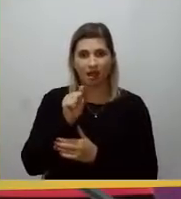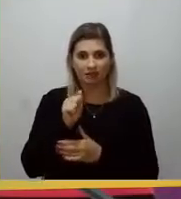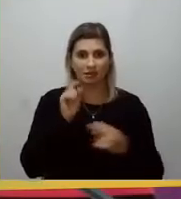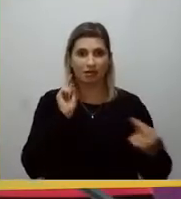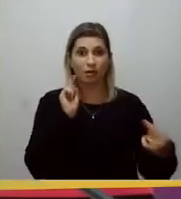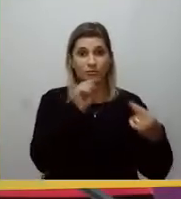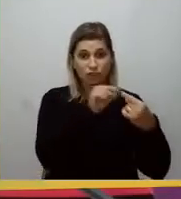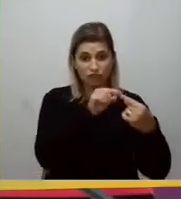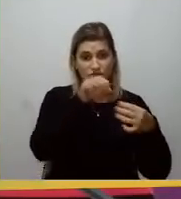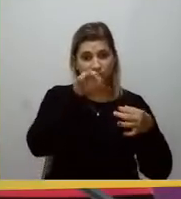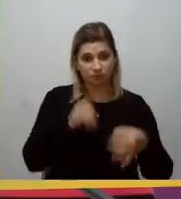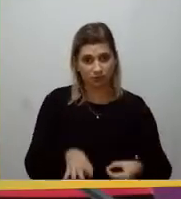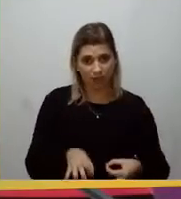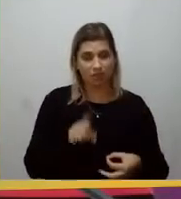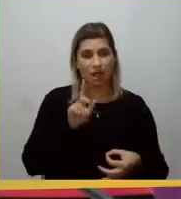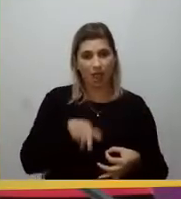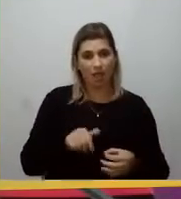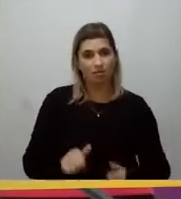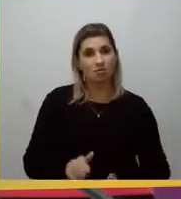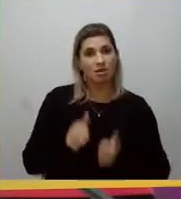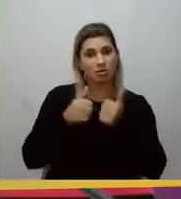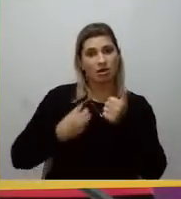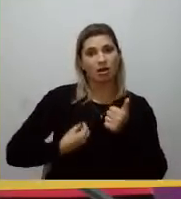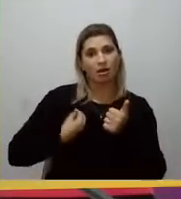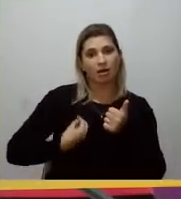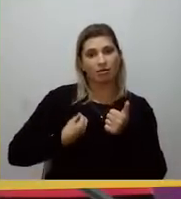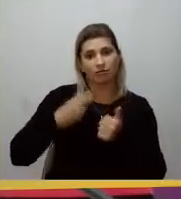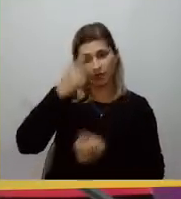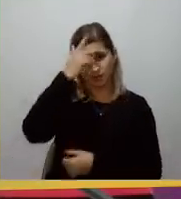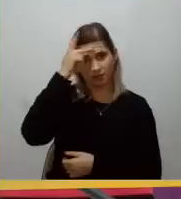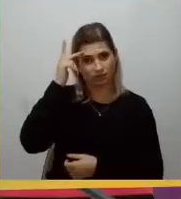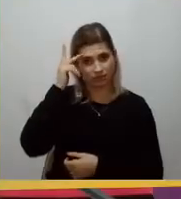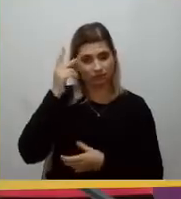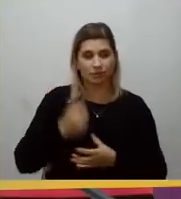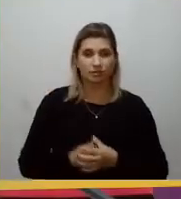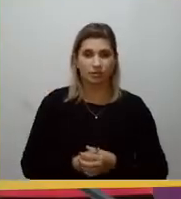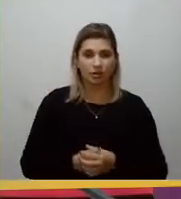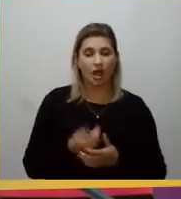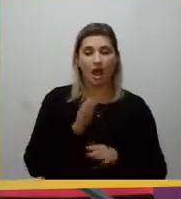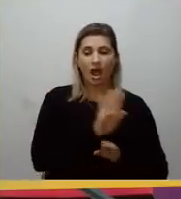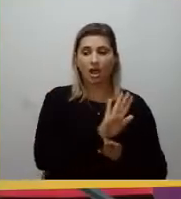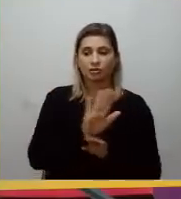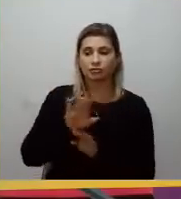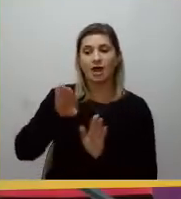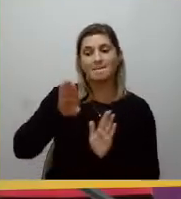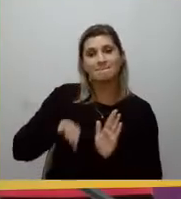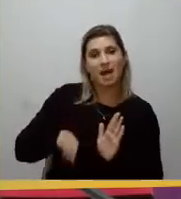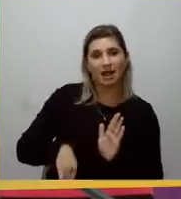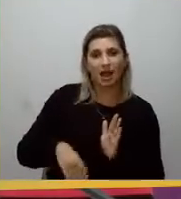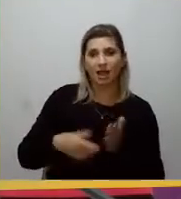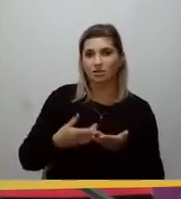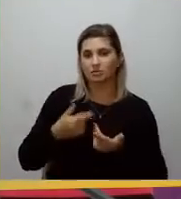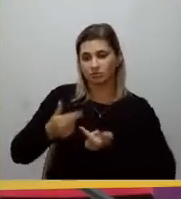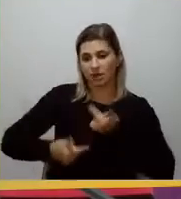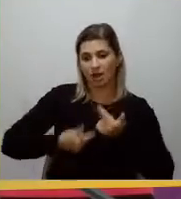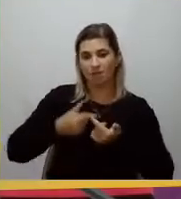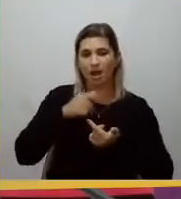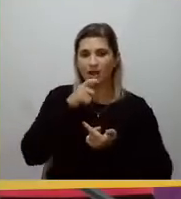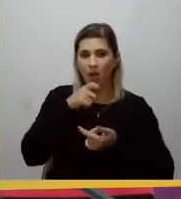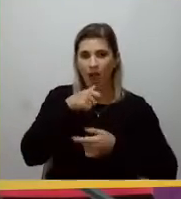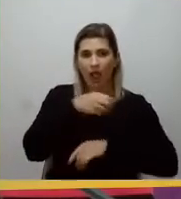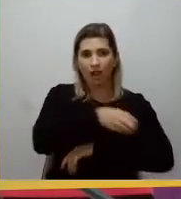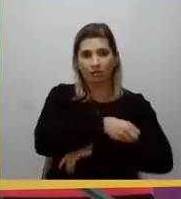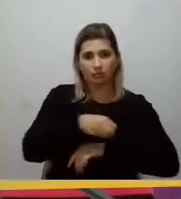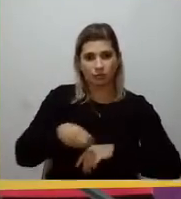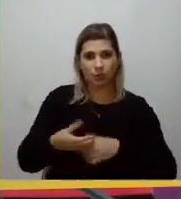fato, era melhorar a vida das pessoas, baratear um serviço e que o recurso fique no nosso município